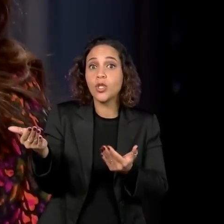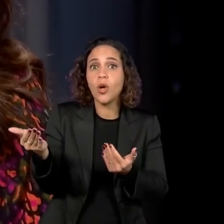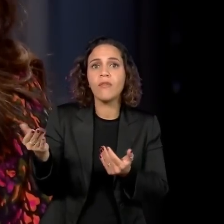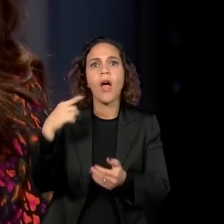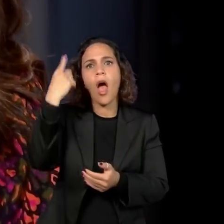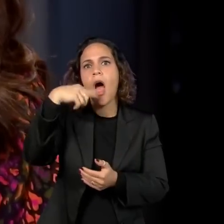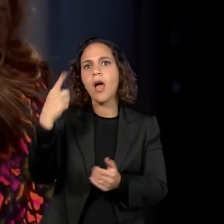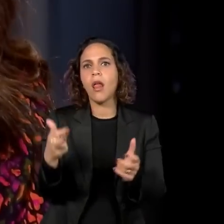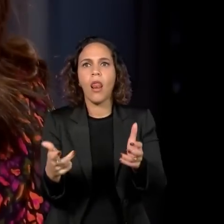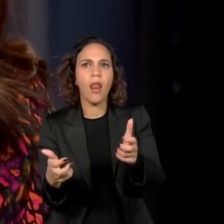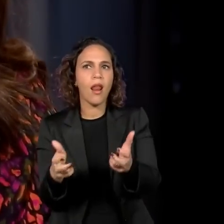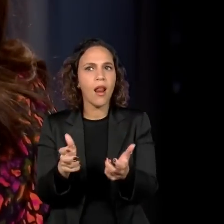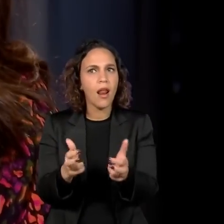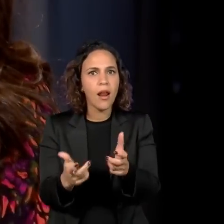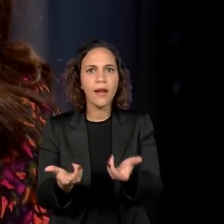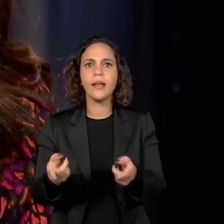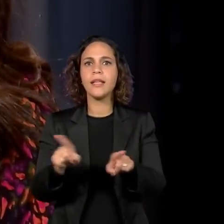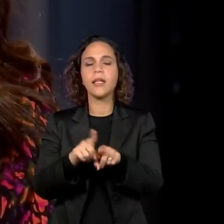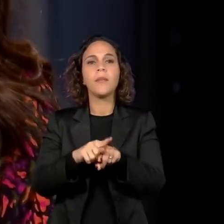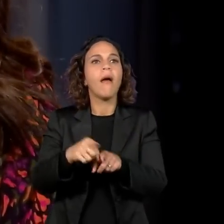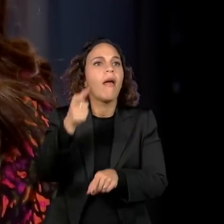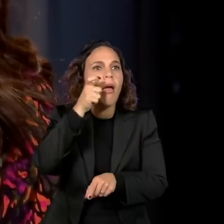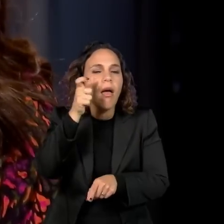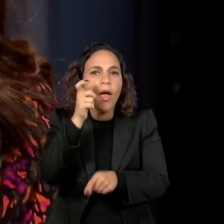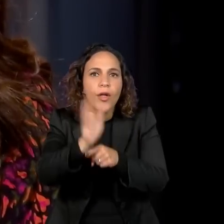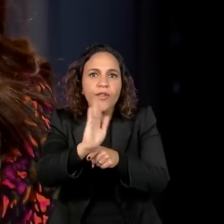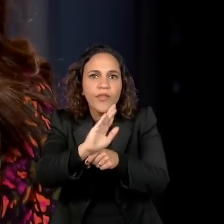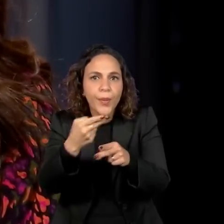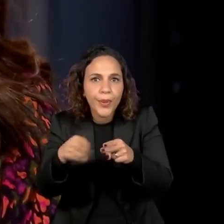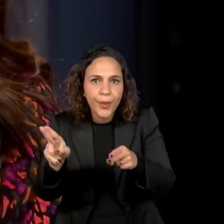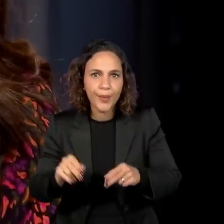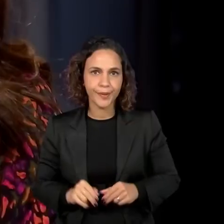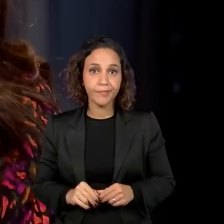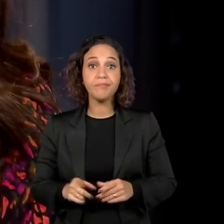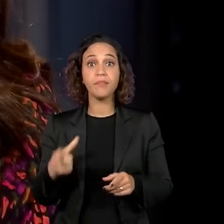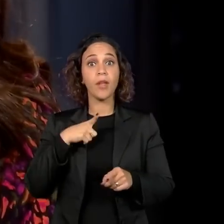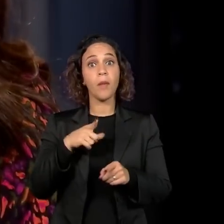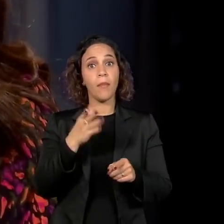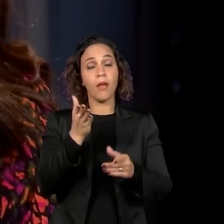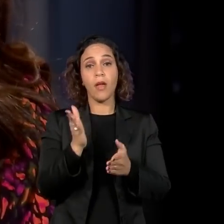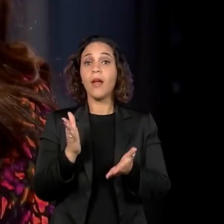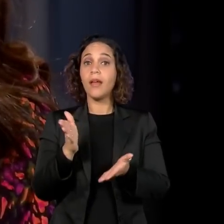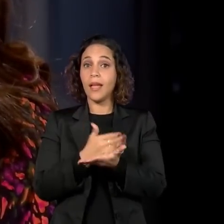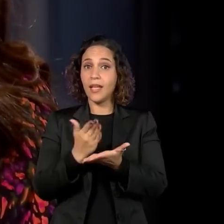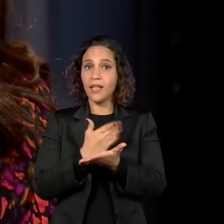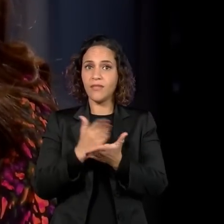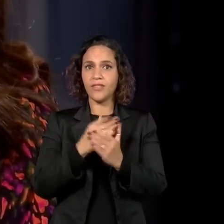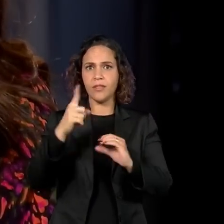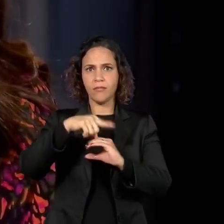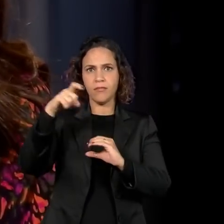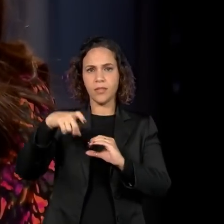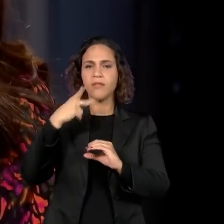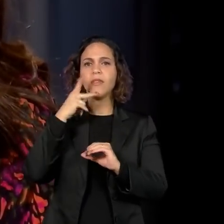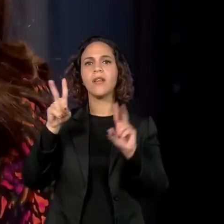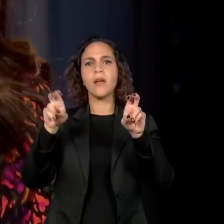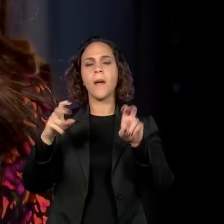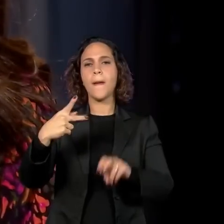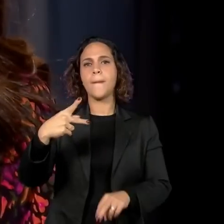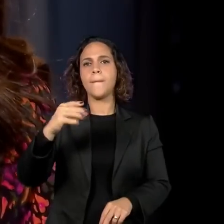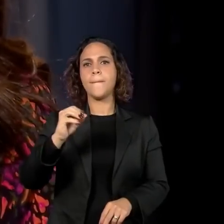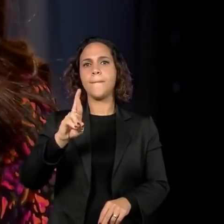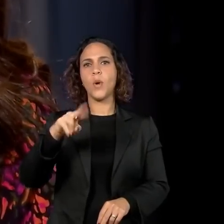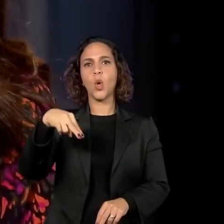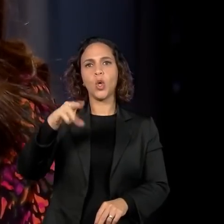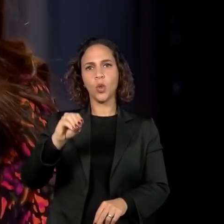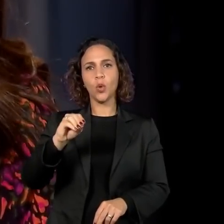no videogame, passando muito tempo na pornografia. Teve até uma revista científica que cunhou um termo chamado pornossexuais, que são